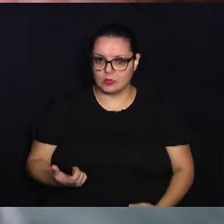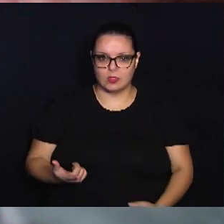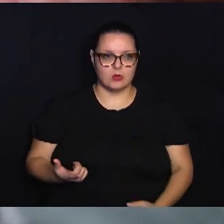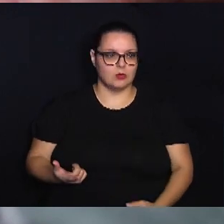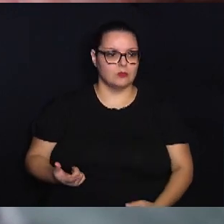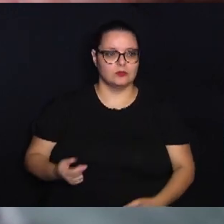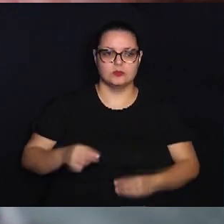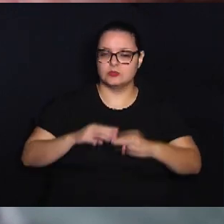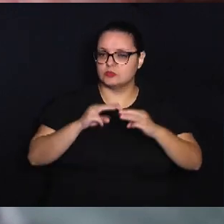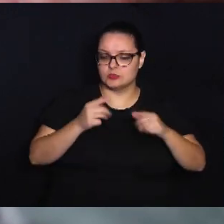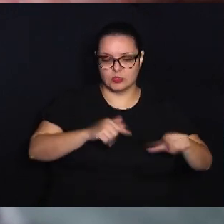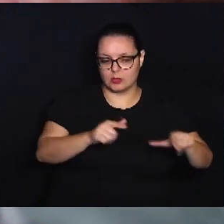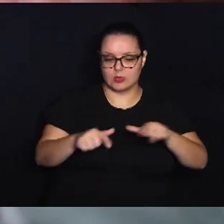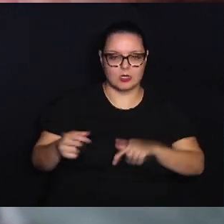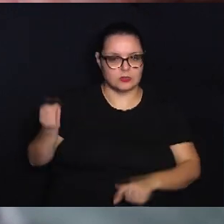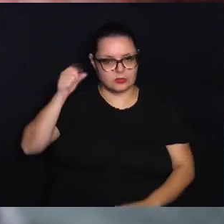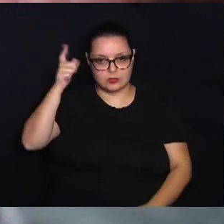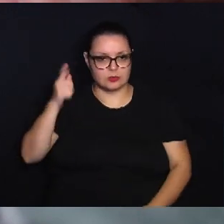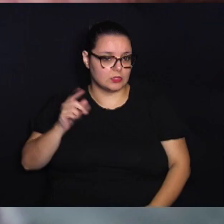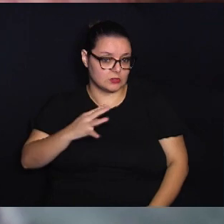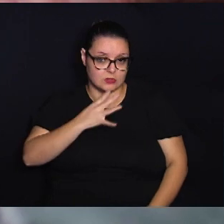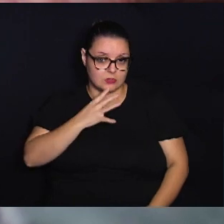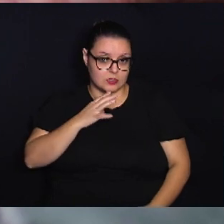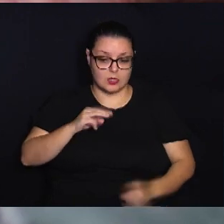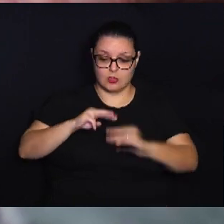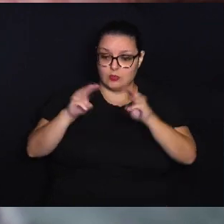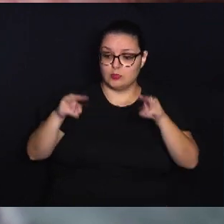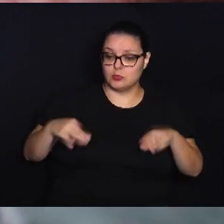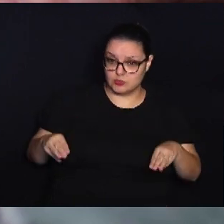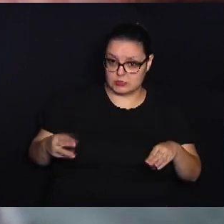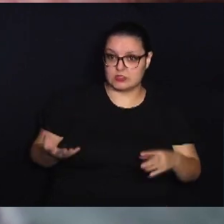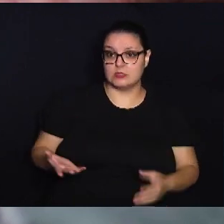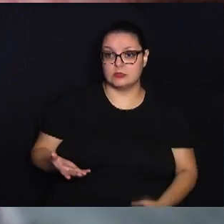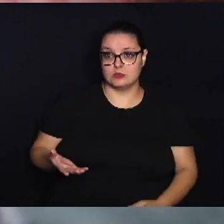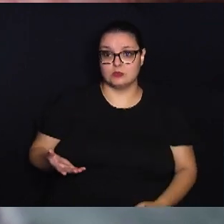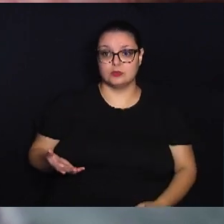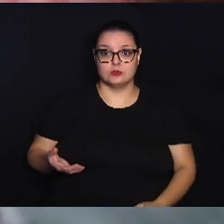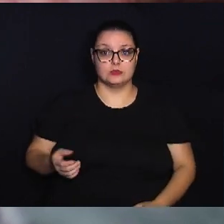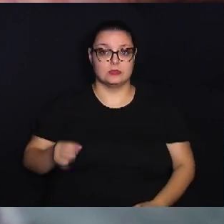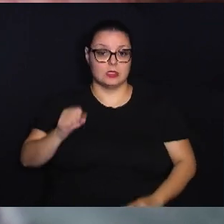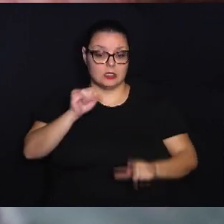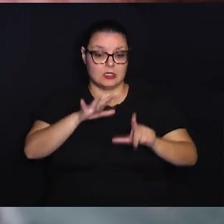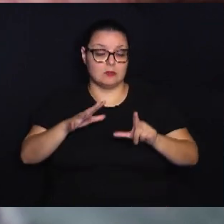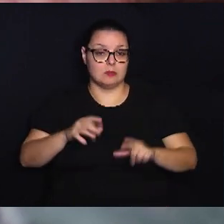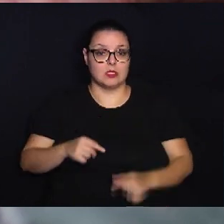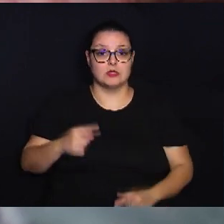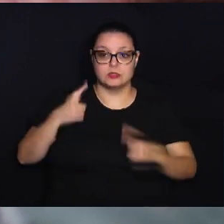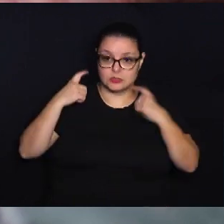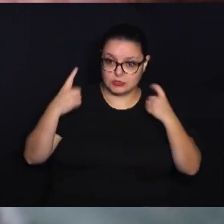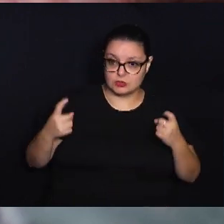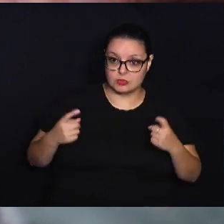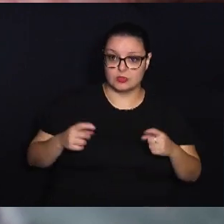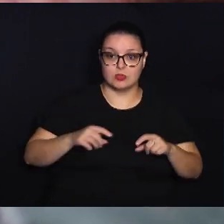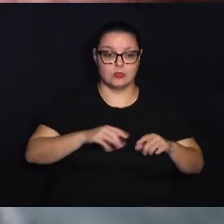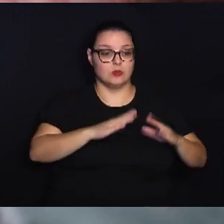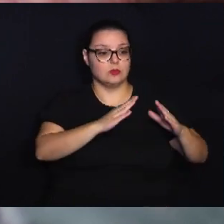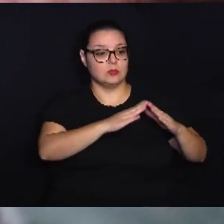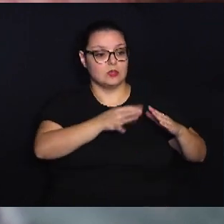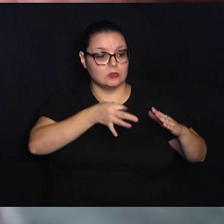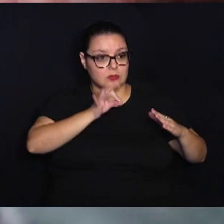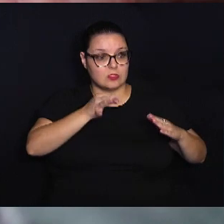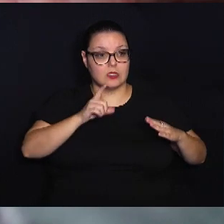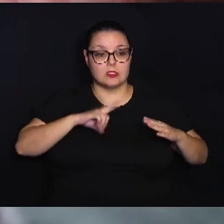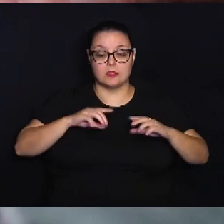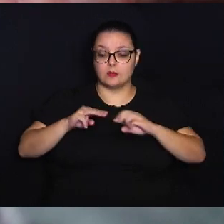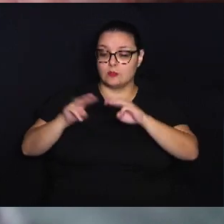Som, ali no Café, né, no Taquaral. Você tem da água aqui, né, que é da Sanasa,